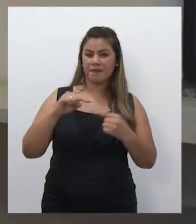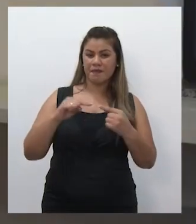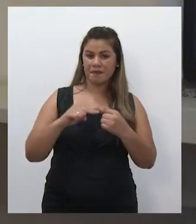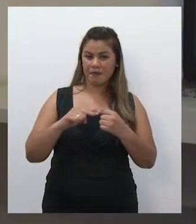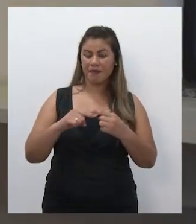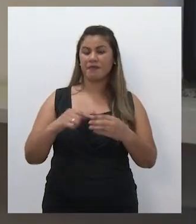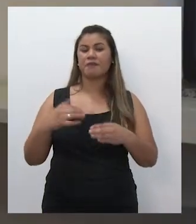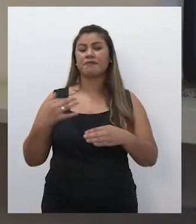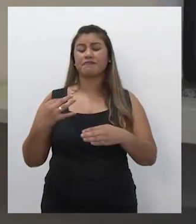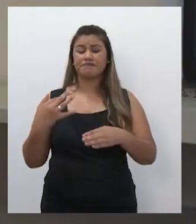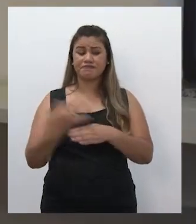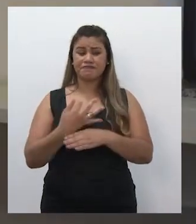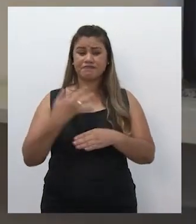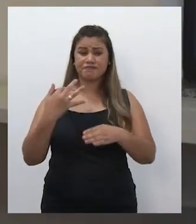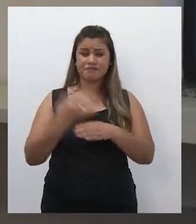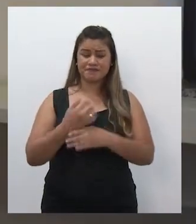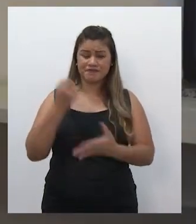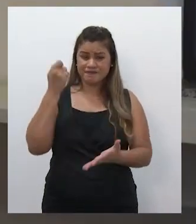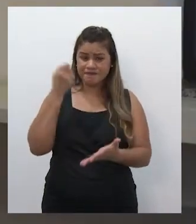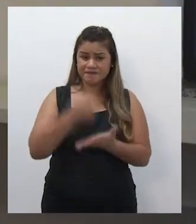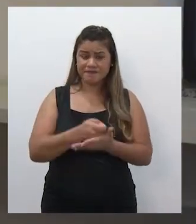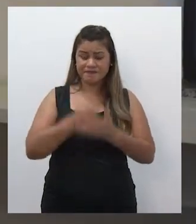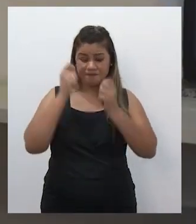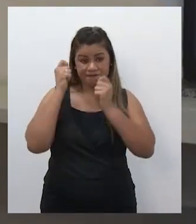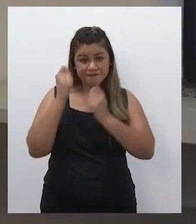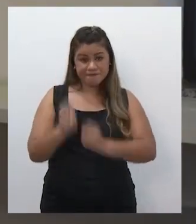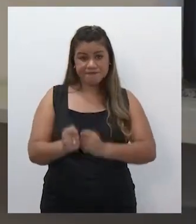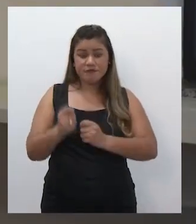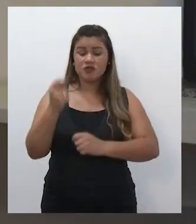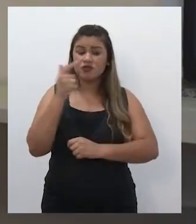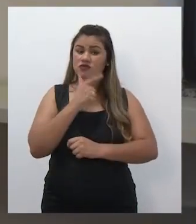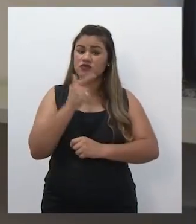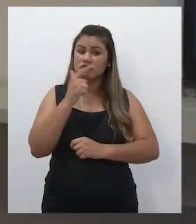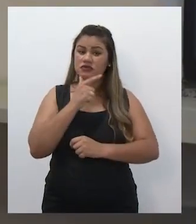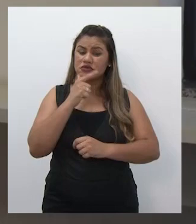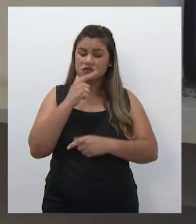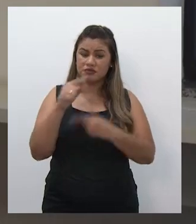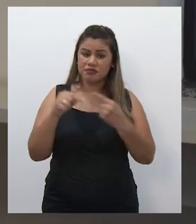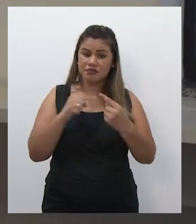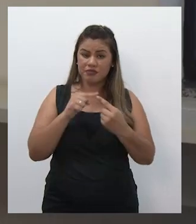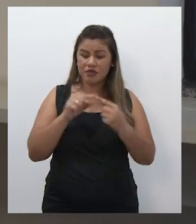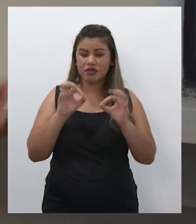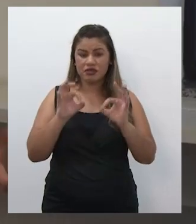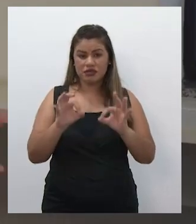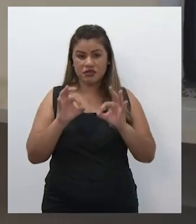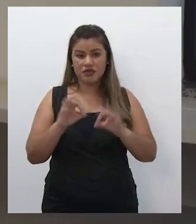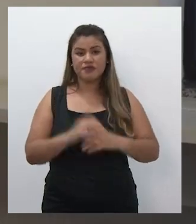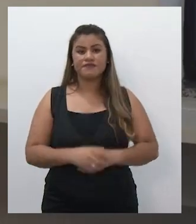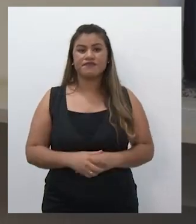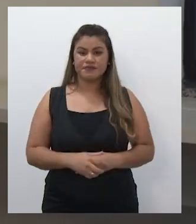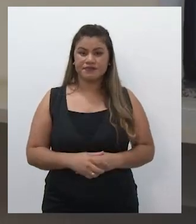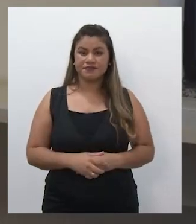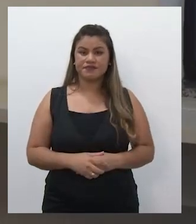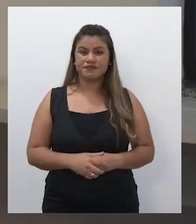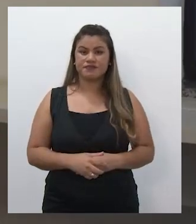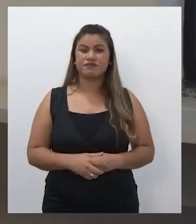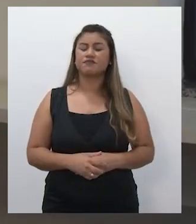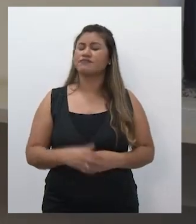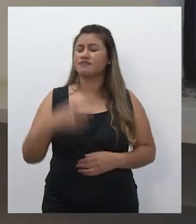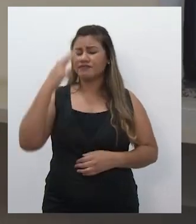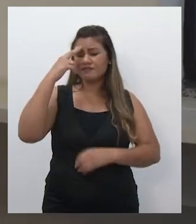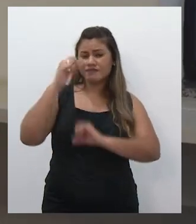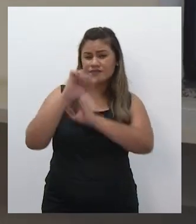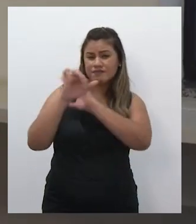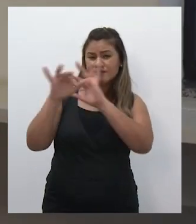e resiliência, né, persistência para perseguir as metas que estabelecem, desenvolver sonhos, enfim,